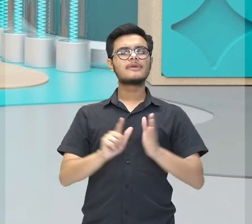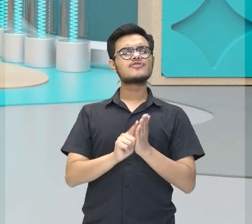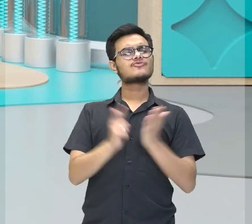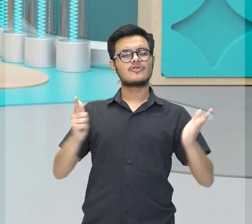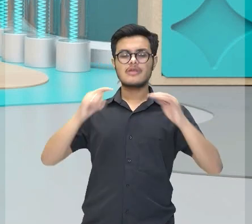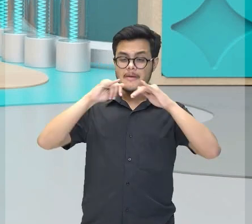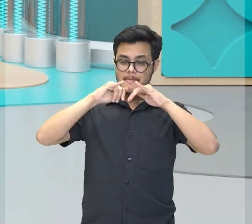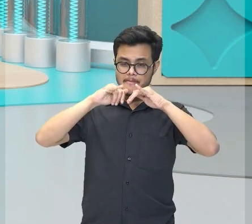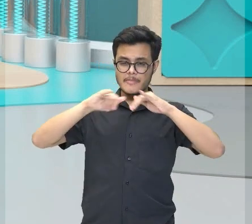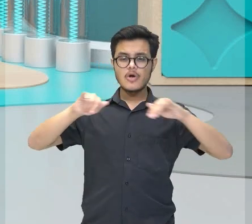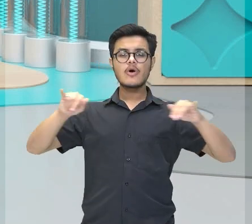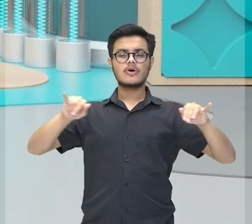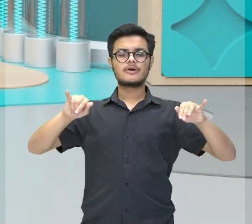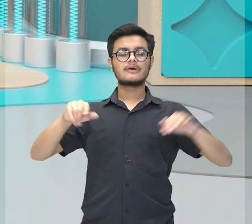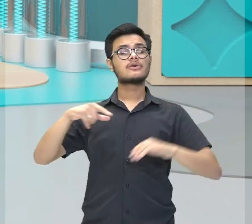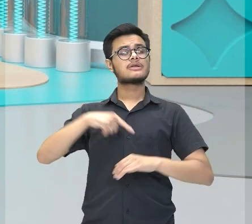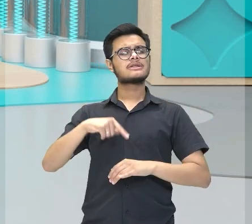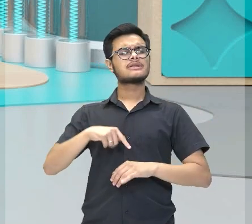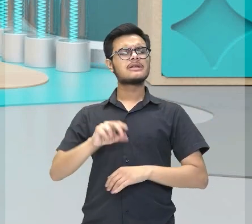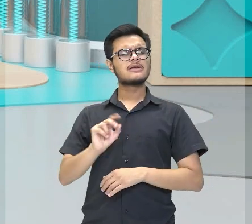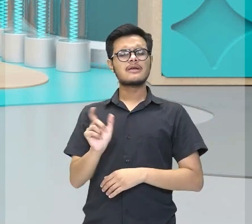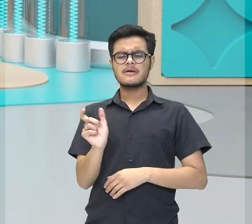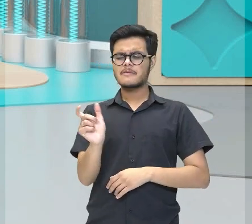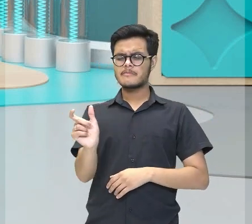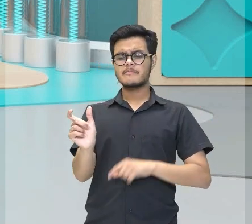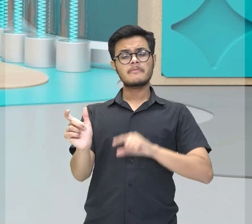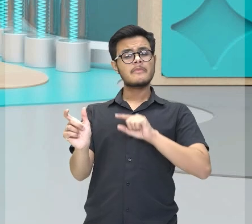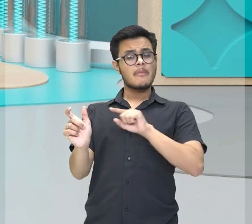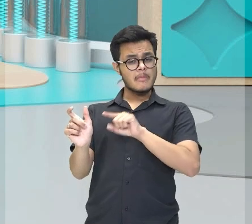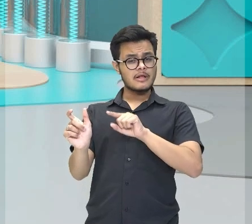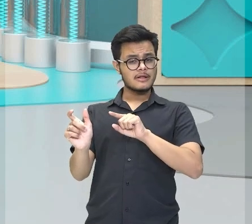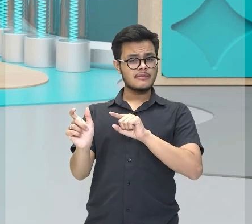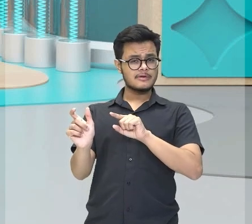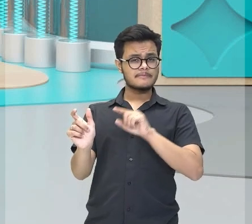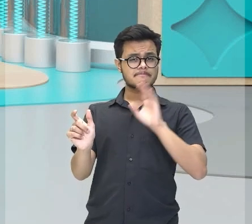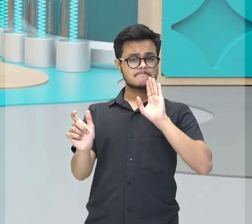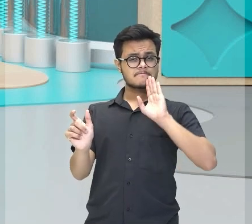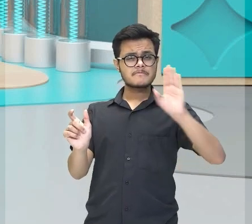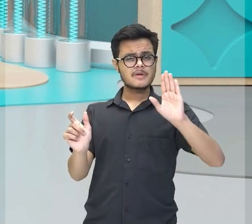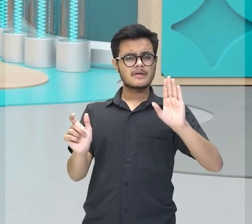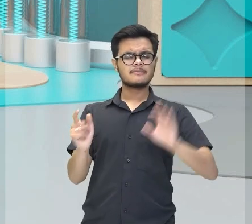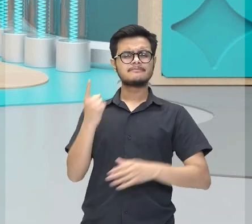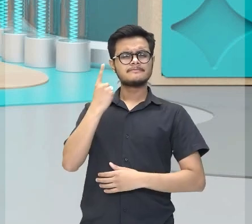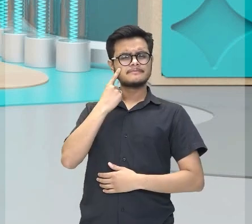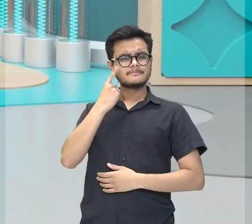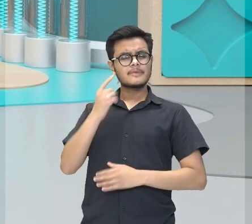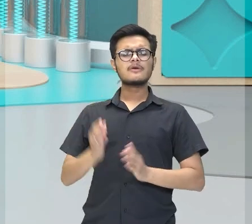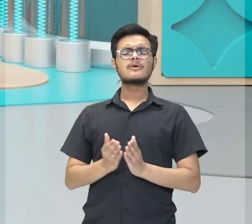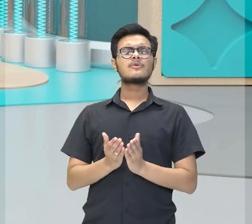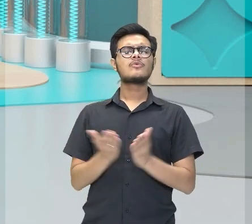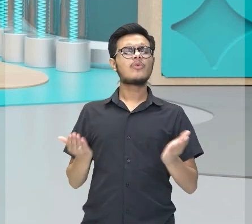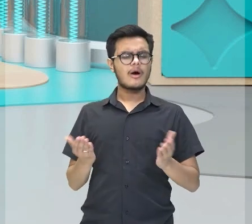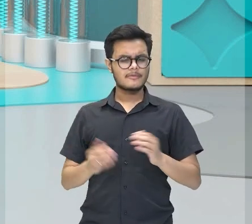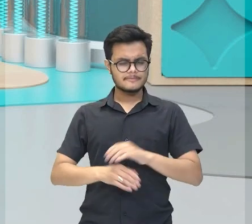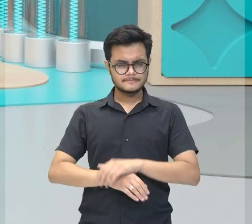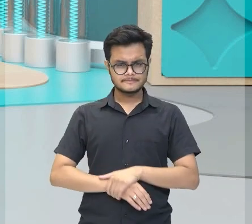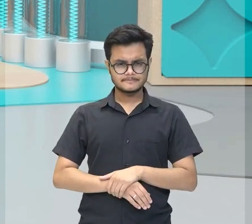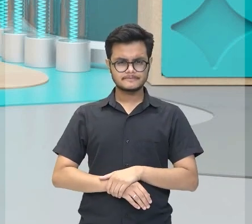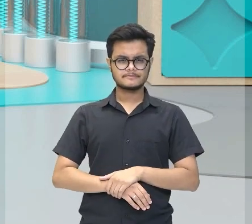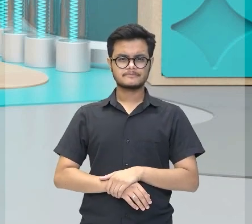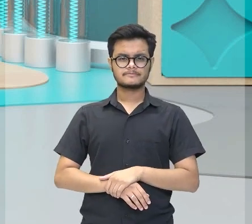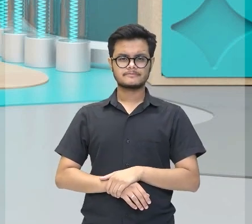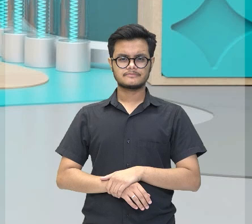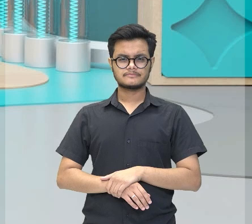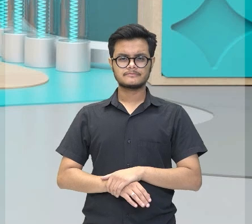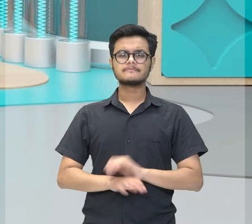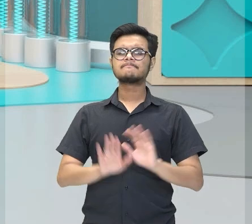que trazem uma palavra em destaque. Vamos observar cada uma delas, em especial,